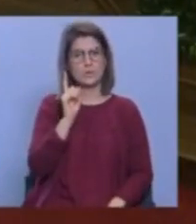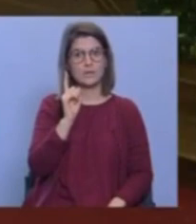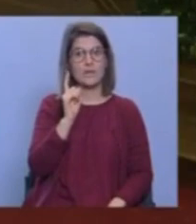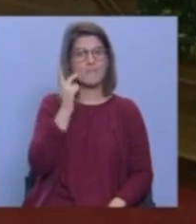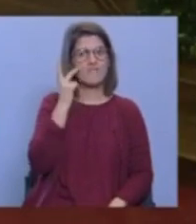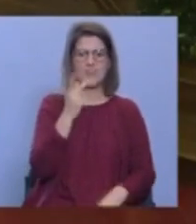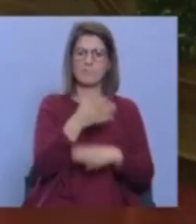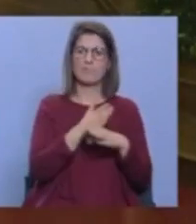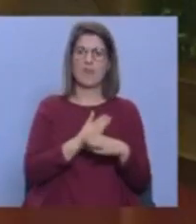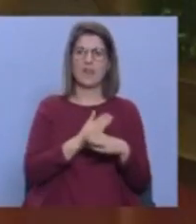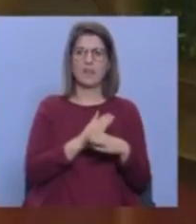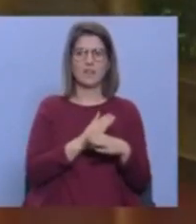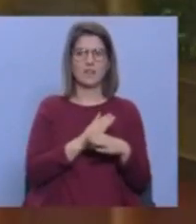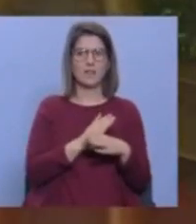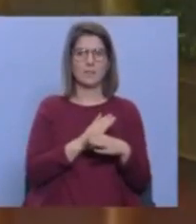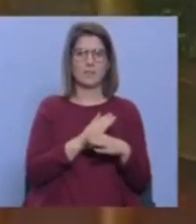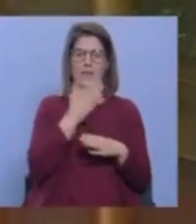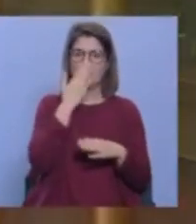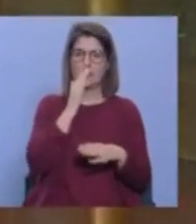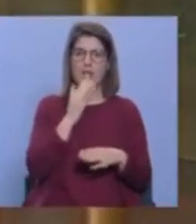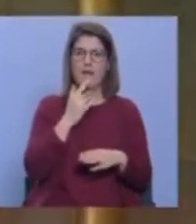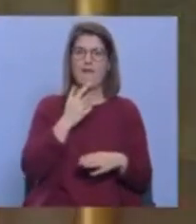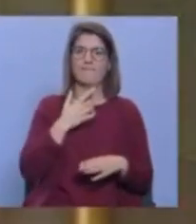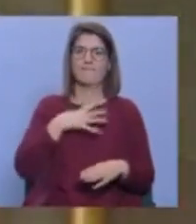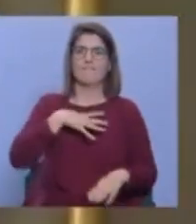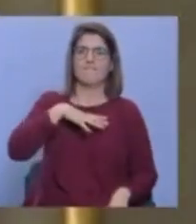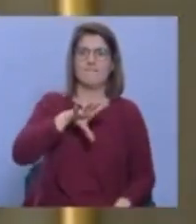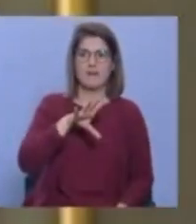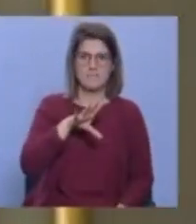Viver a metade é uma grande tentação nossa.